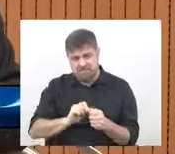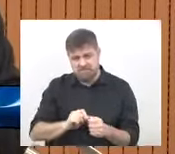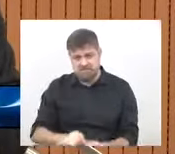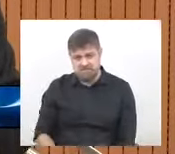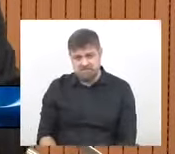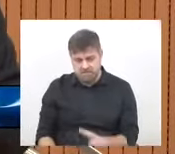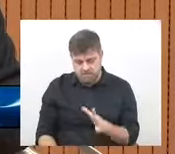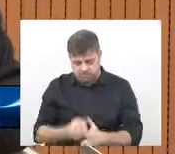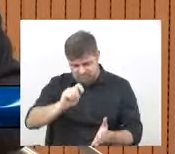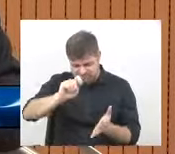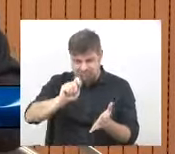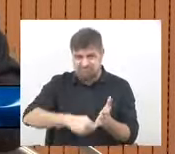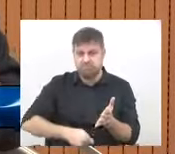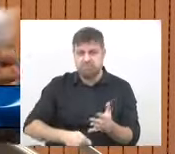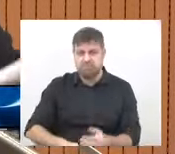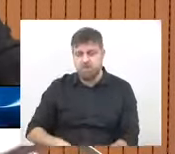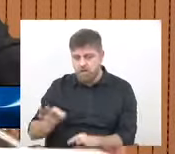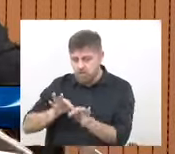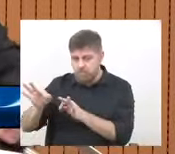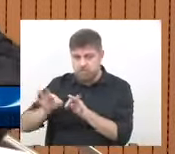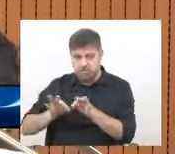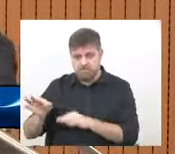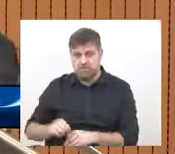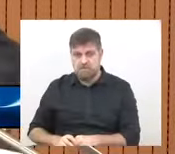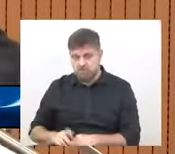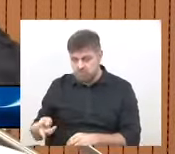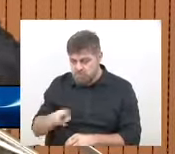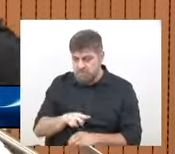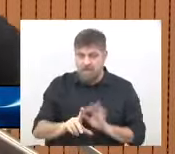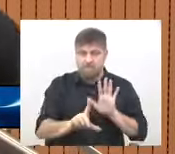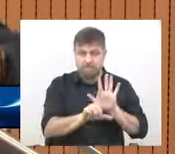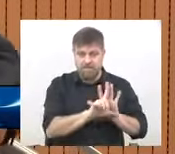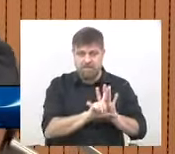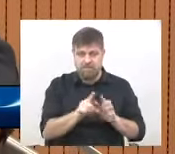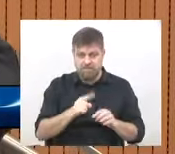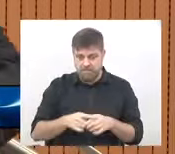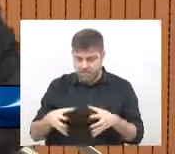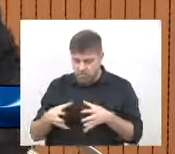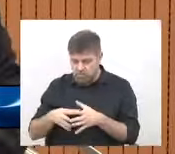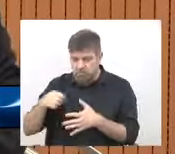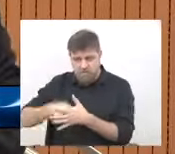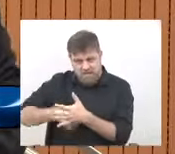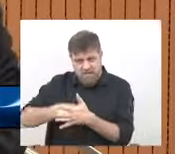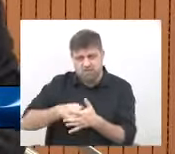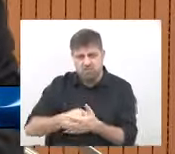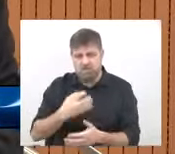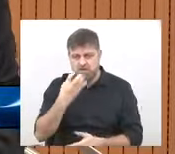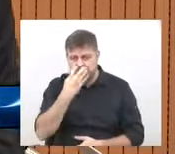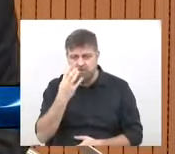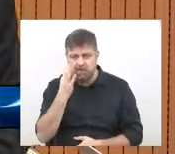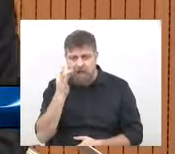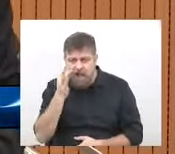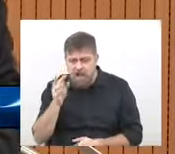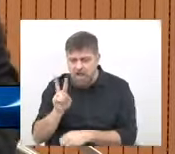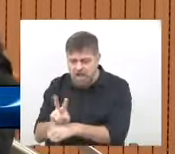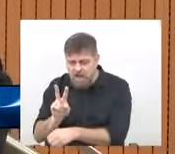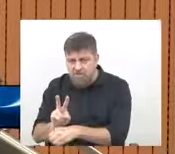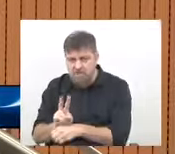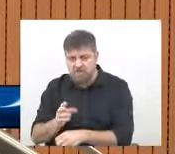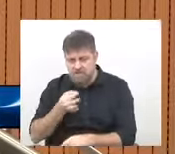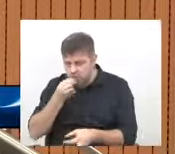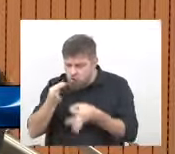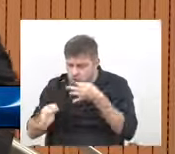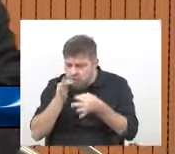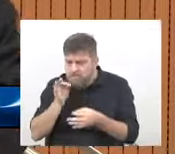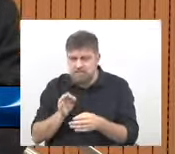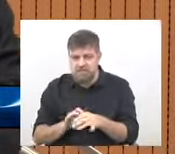transforme este projeto em uma lei, porque os ativistas e protetores de animais têm se manifestado muito nas